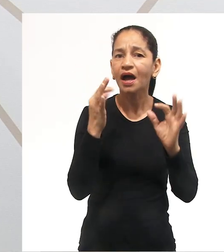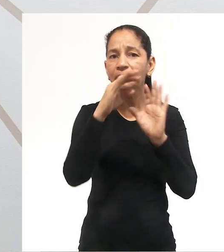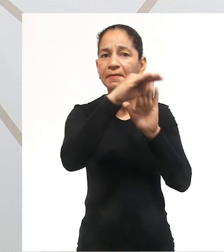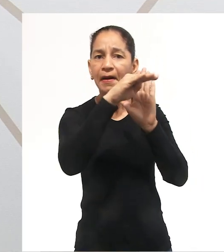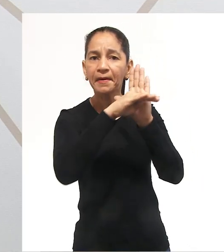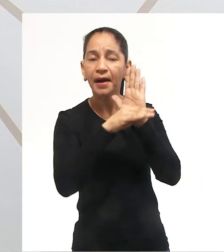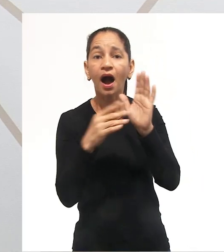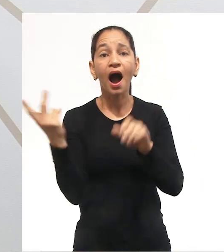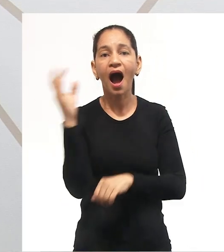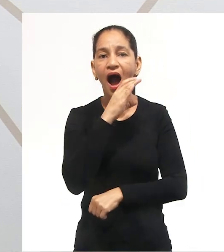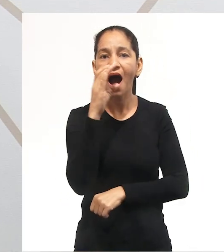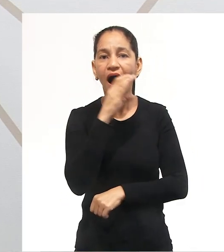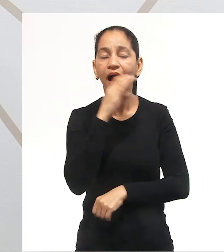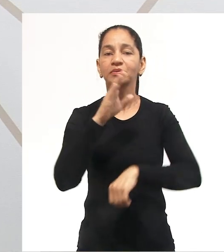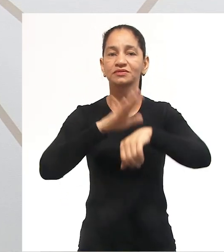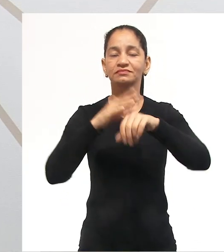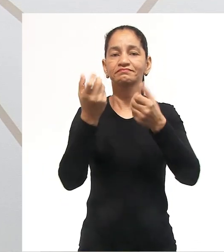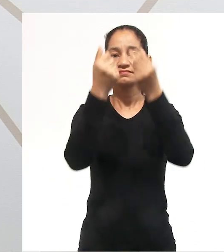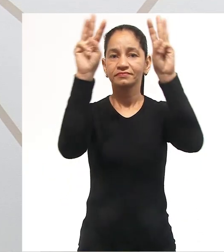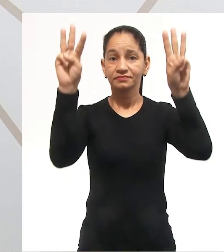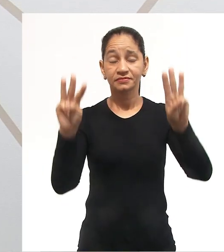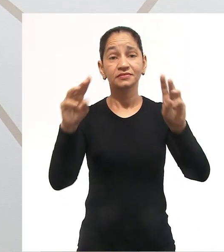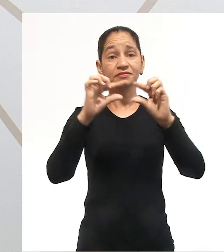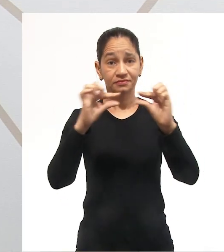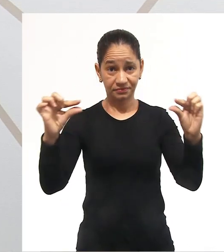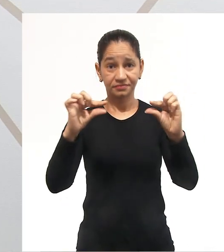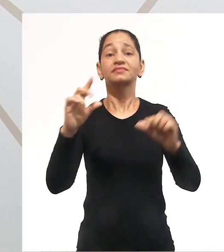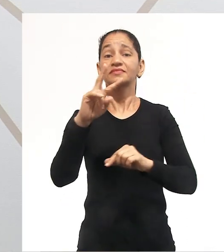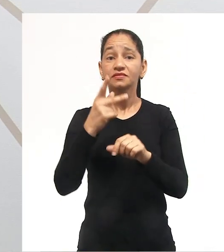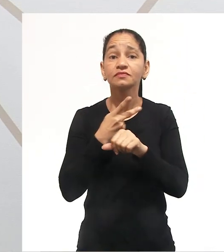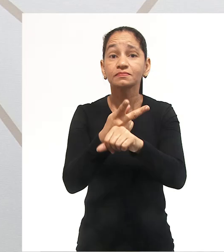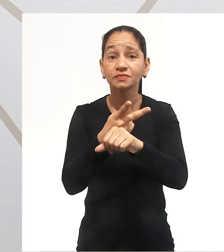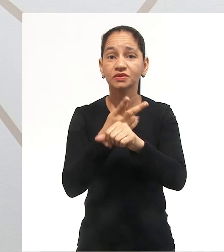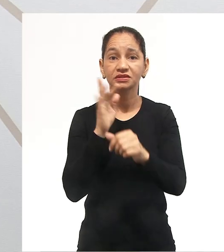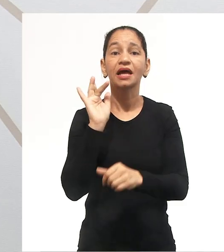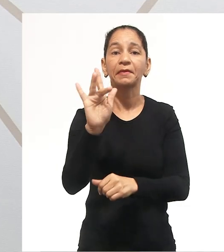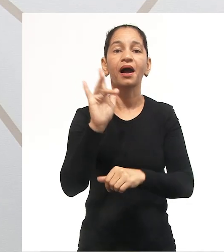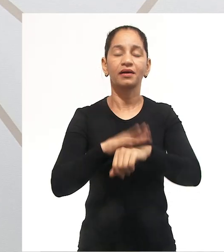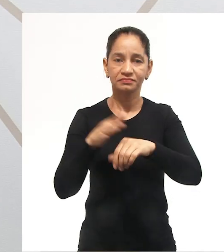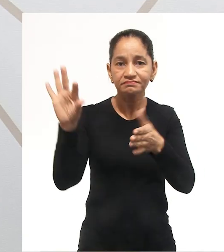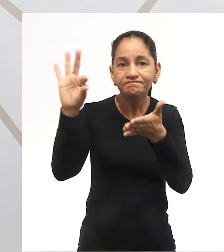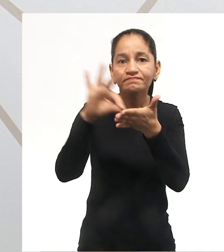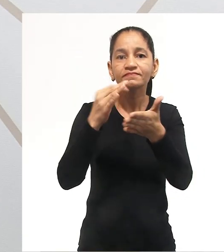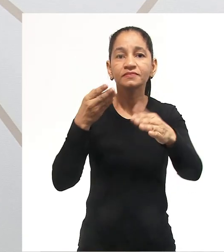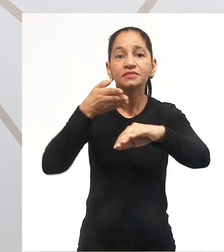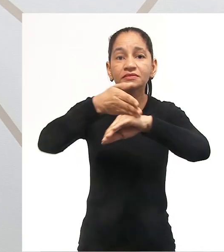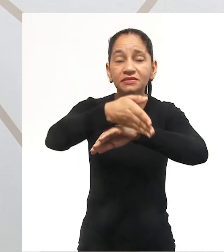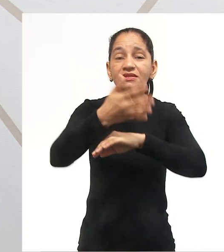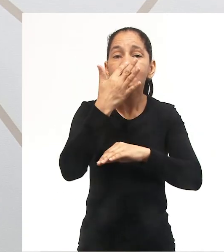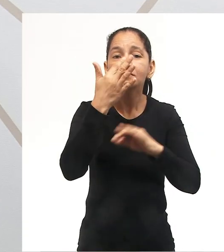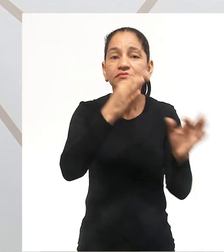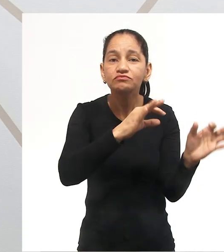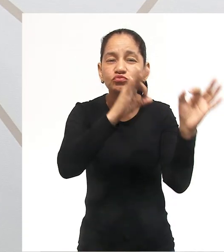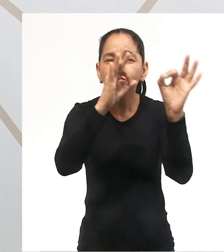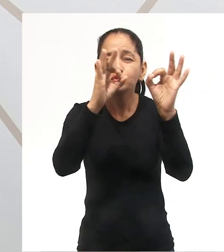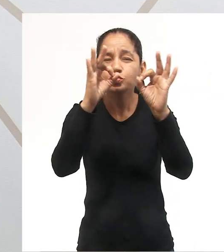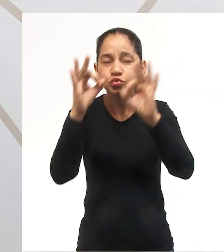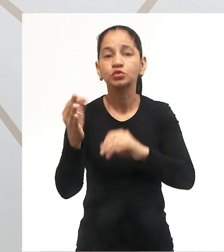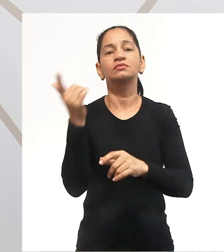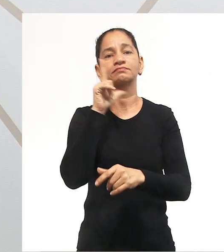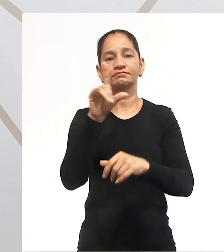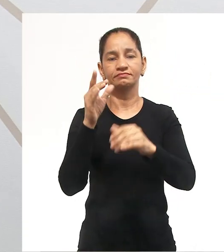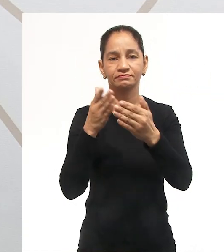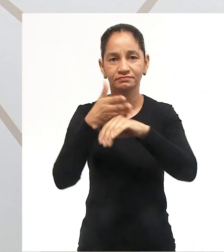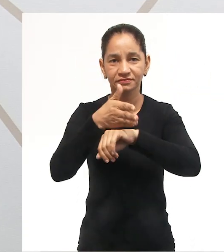toda a programação, corre lá no site, vai estar a descrição aqui no nosso episódio. Acesse, assista,